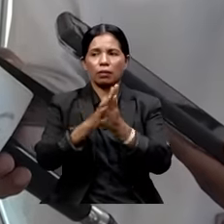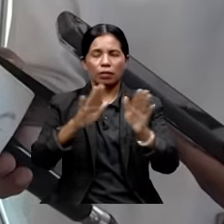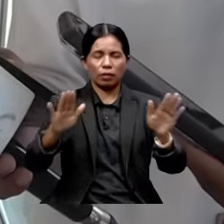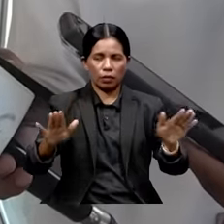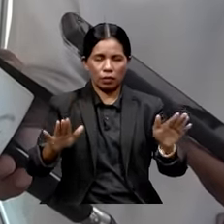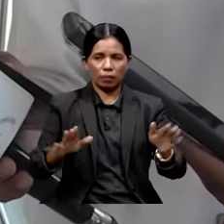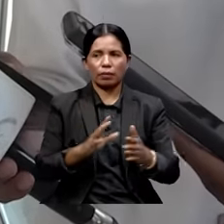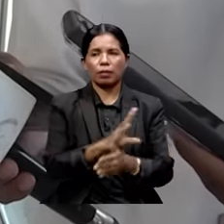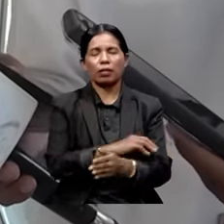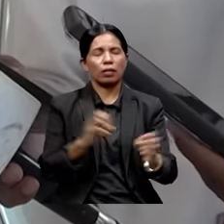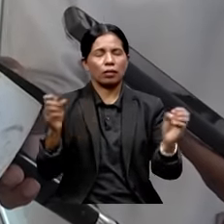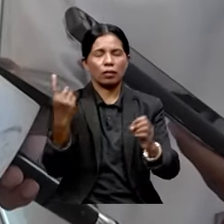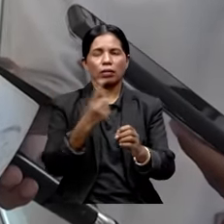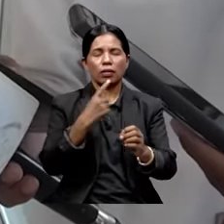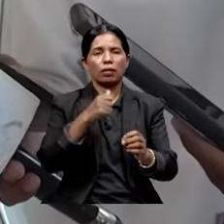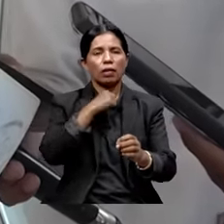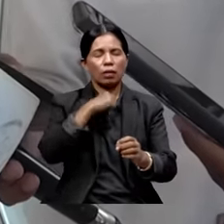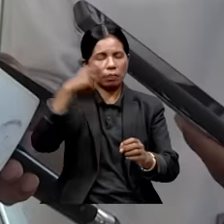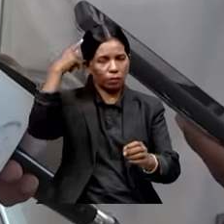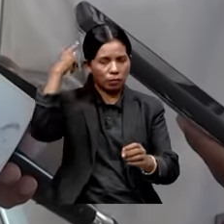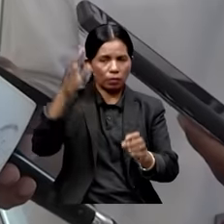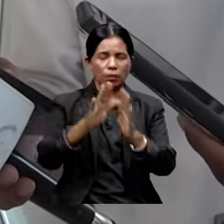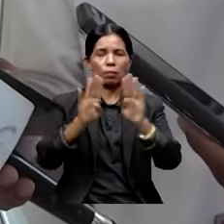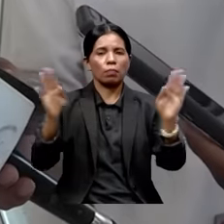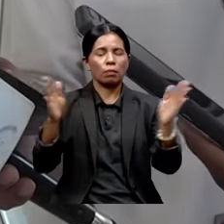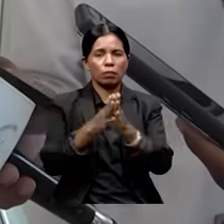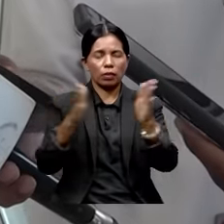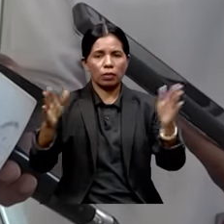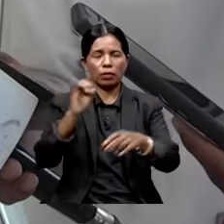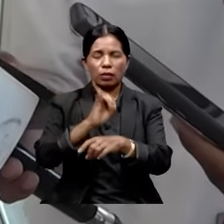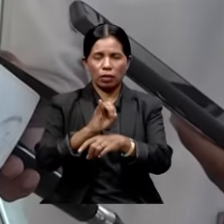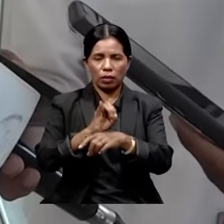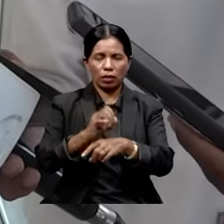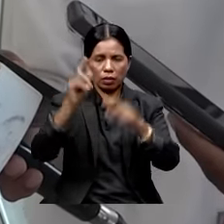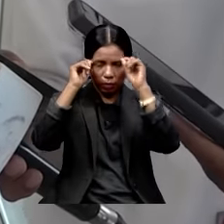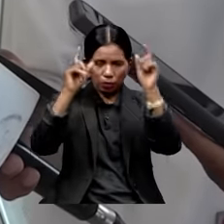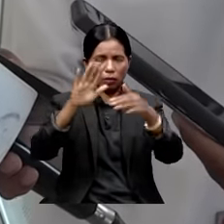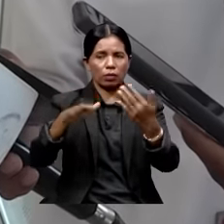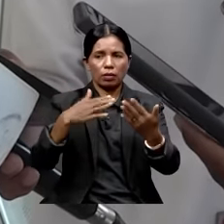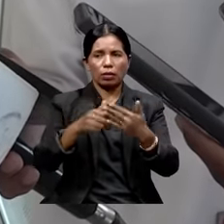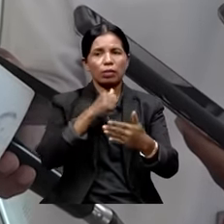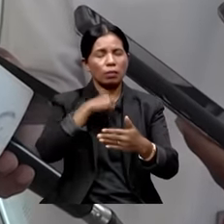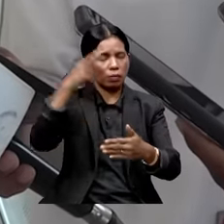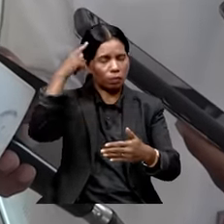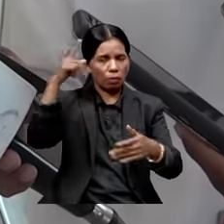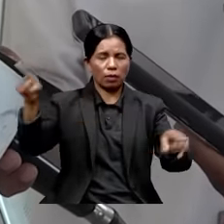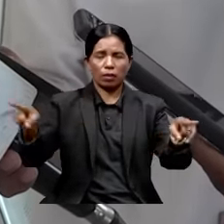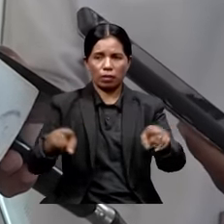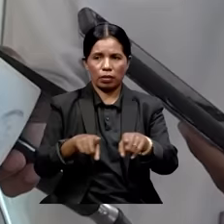universal. Laos deit nuder amu papa bot ba uma kreda Timor Tomak, mebe amu papa mos